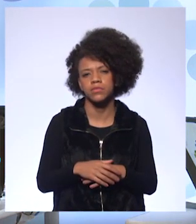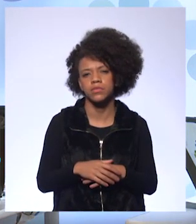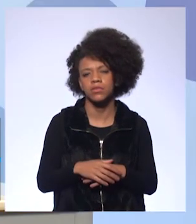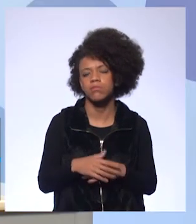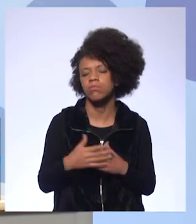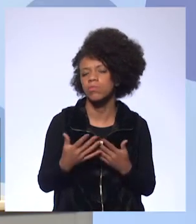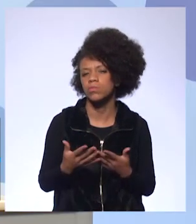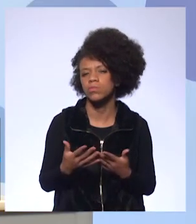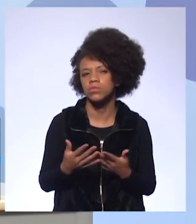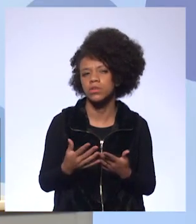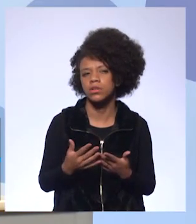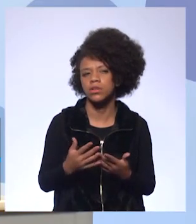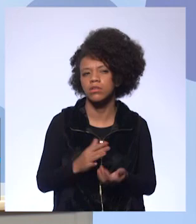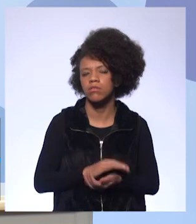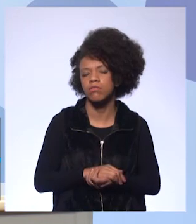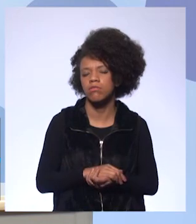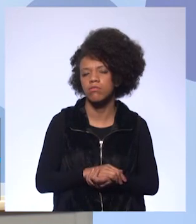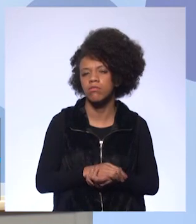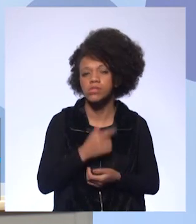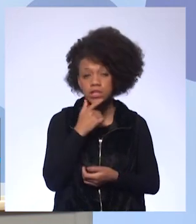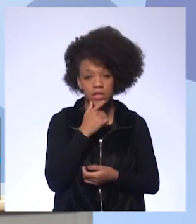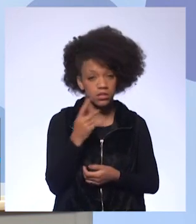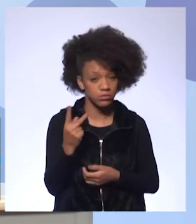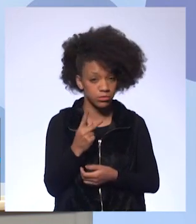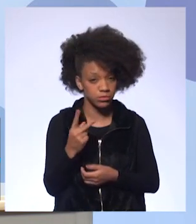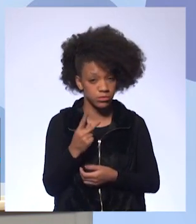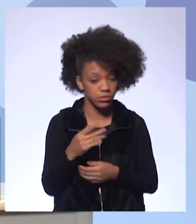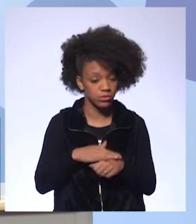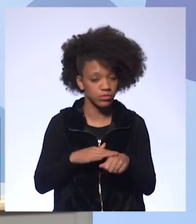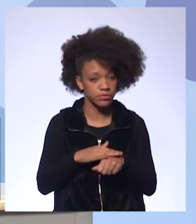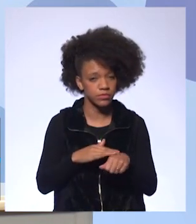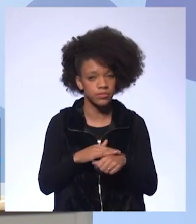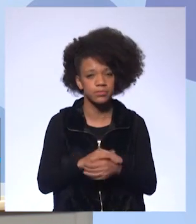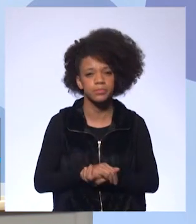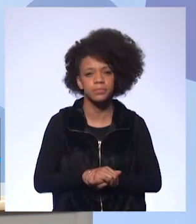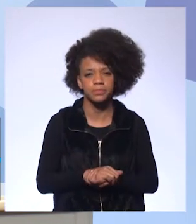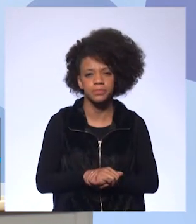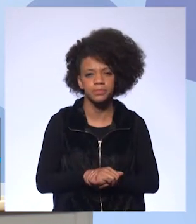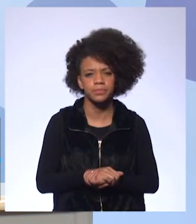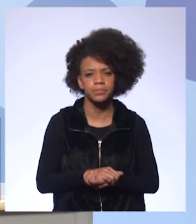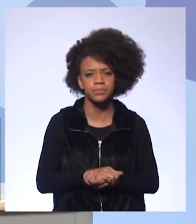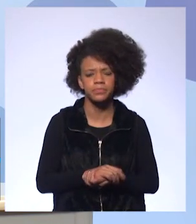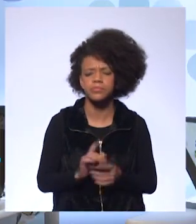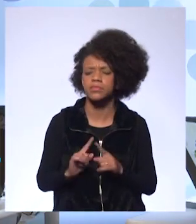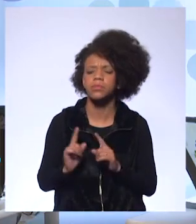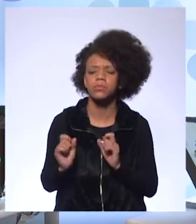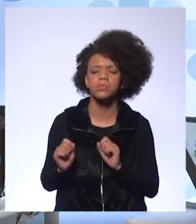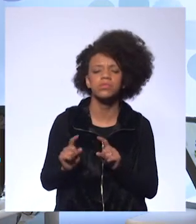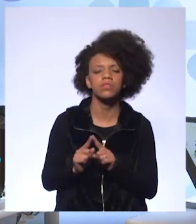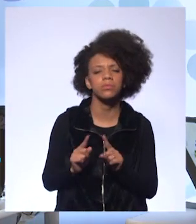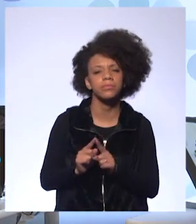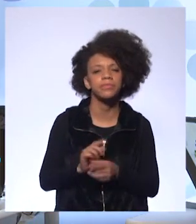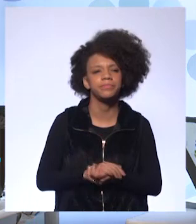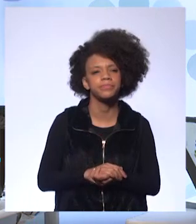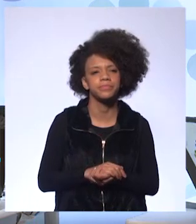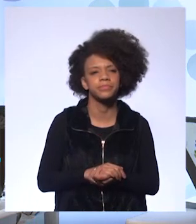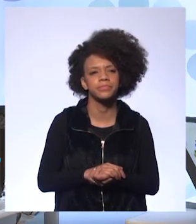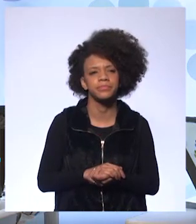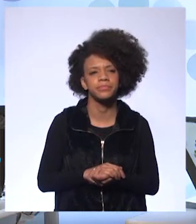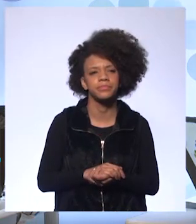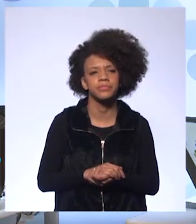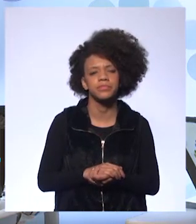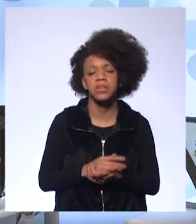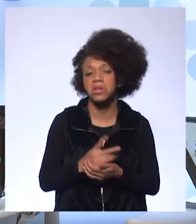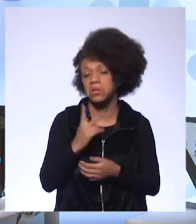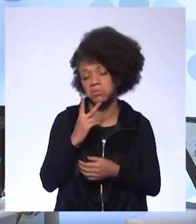e a probable aí o i want to travel next week mas só por ela poderia falar também I don't think